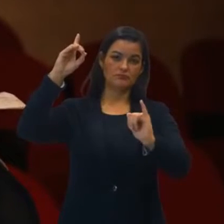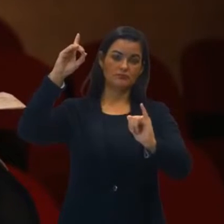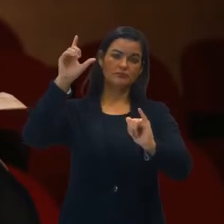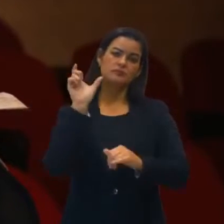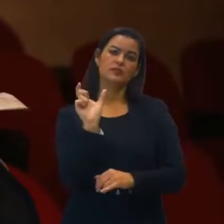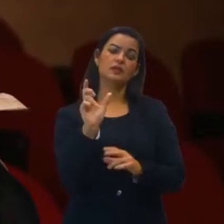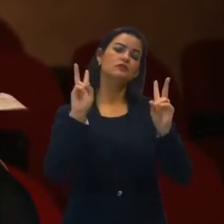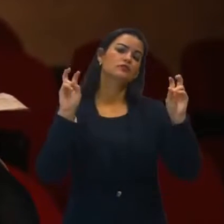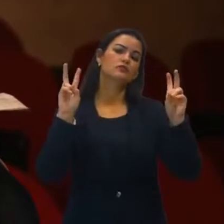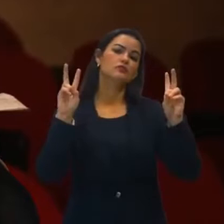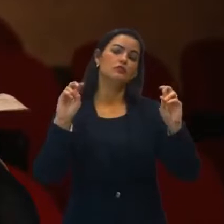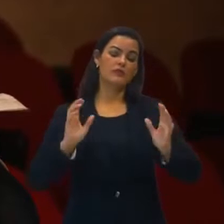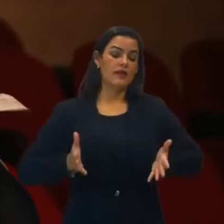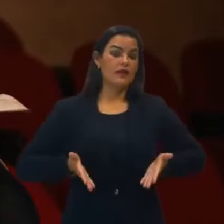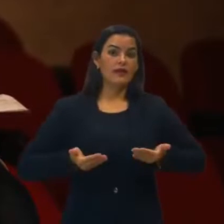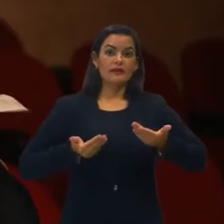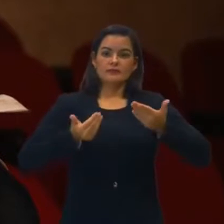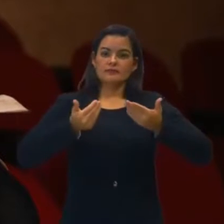sobre avivamento espiritual.